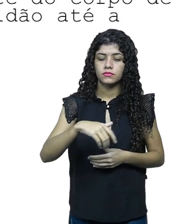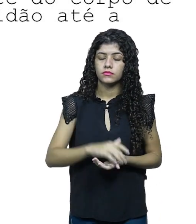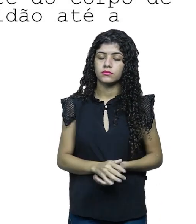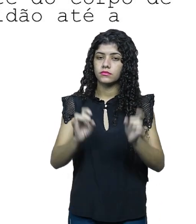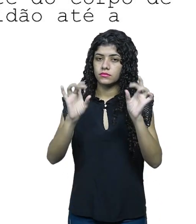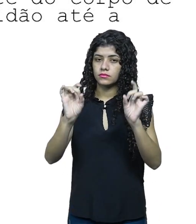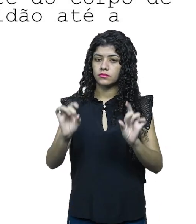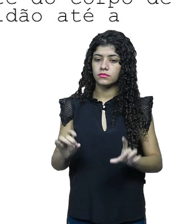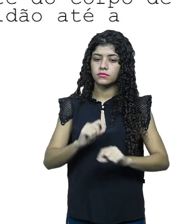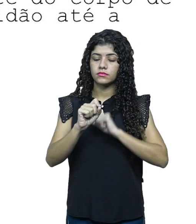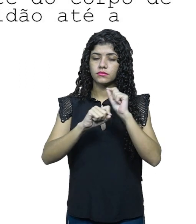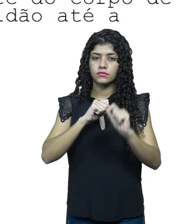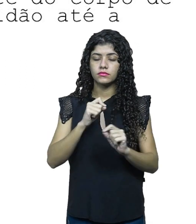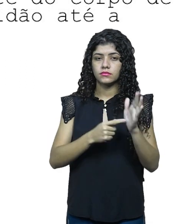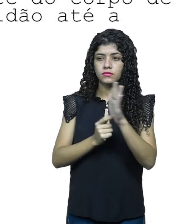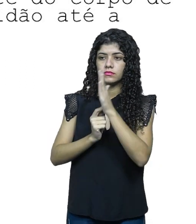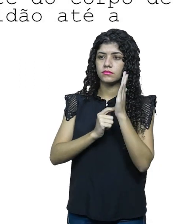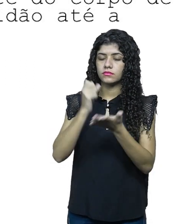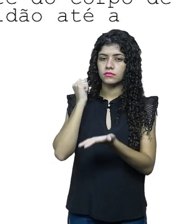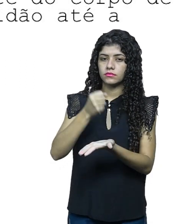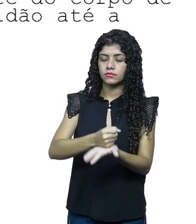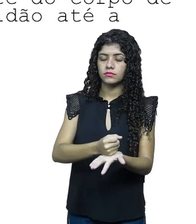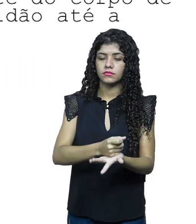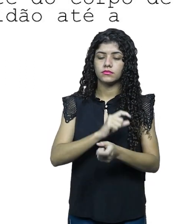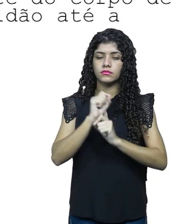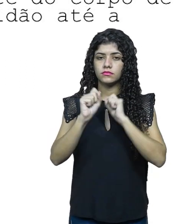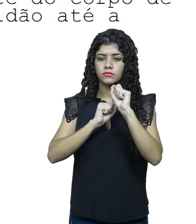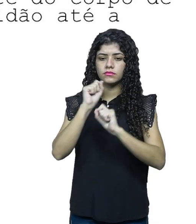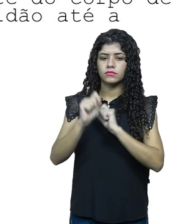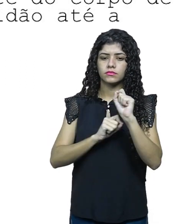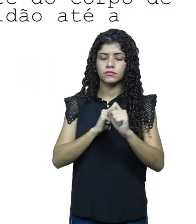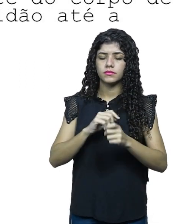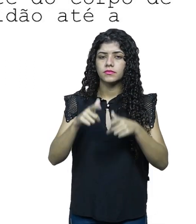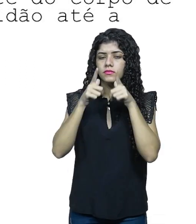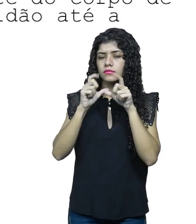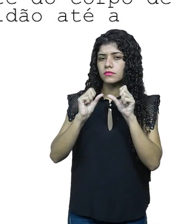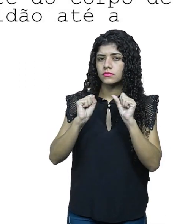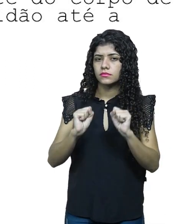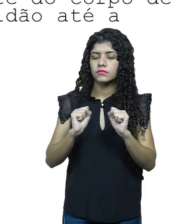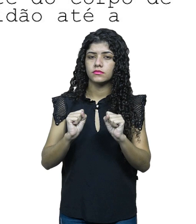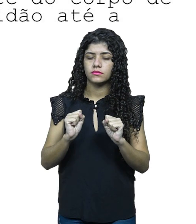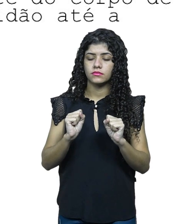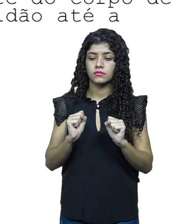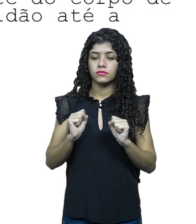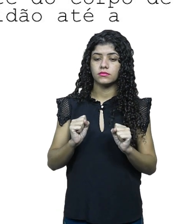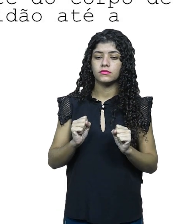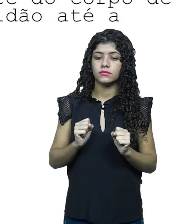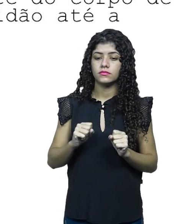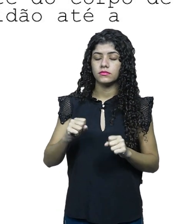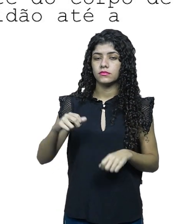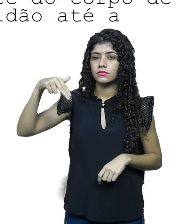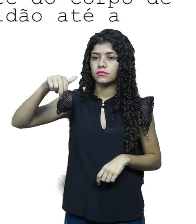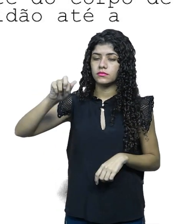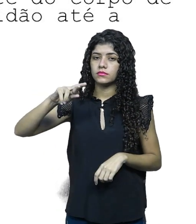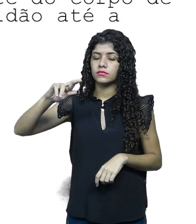cabeçalho especial. O que vai marcar ele é uma linguagem de narrativa ou uma linguagem